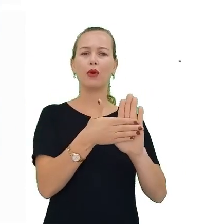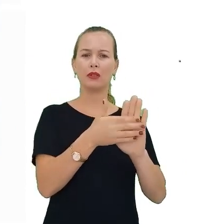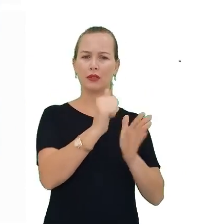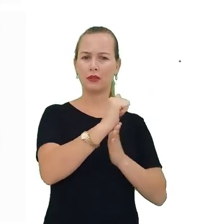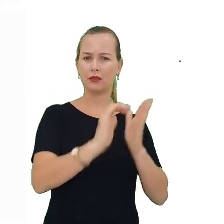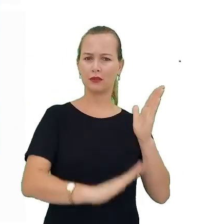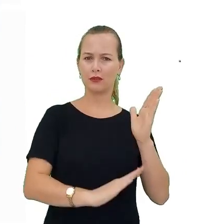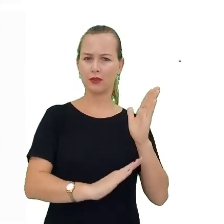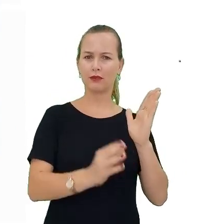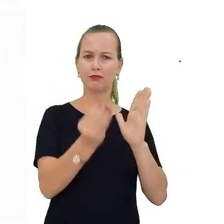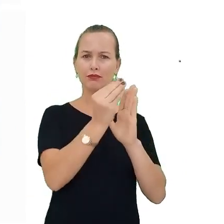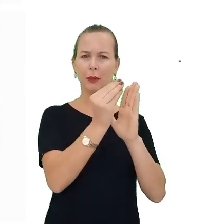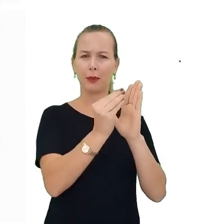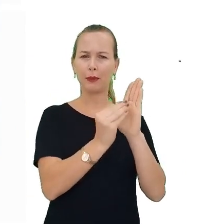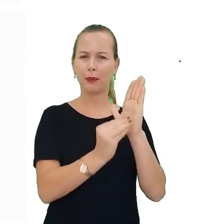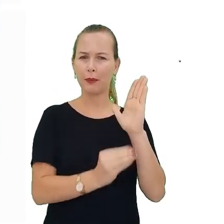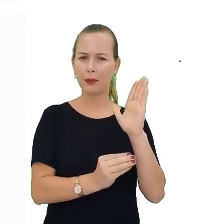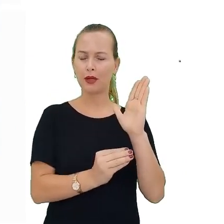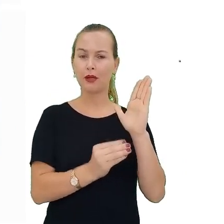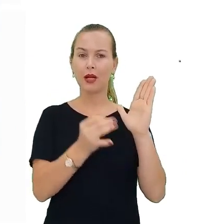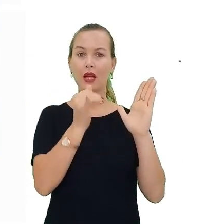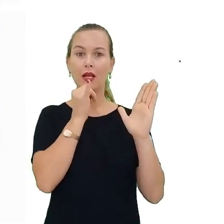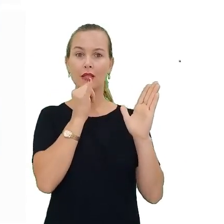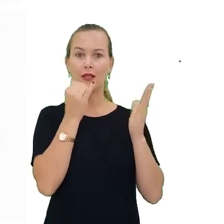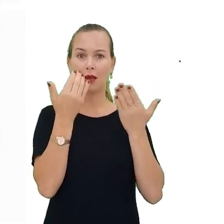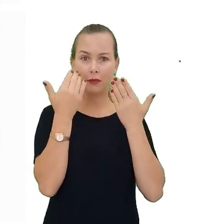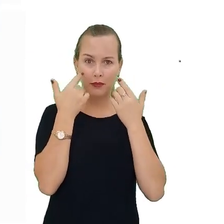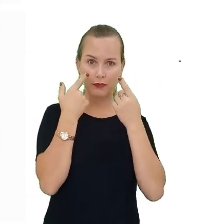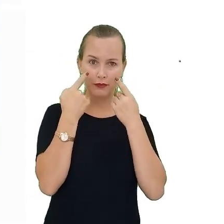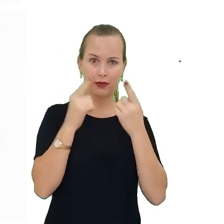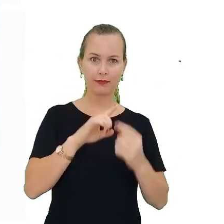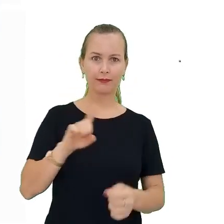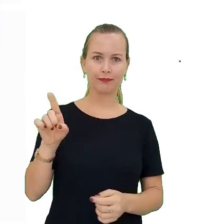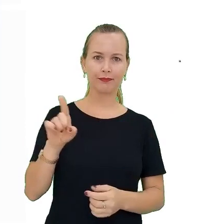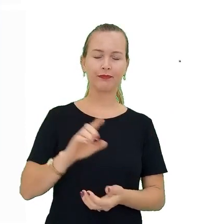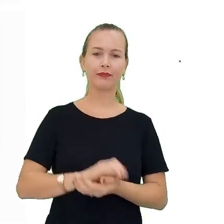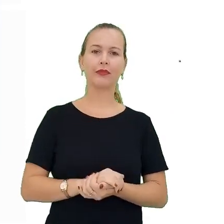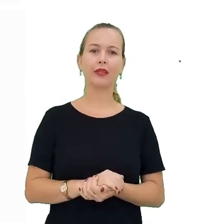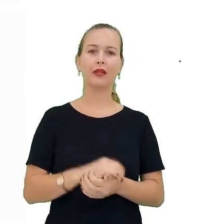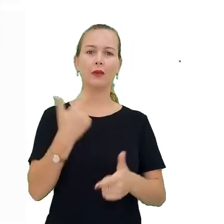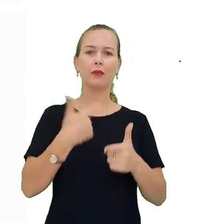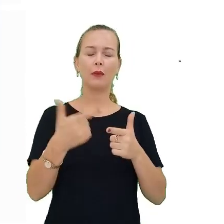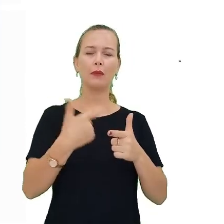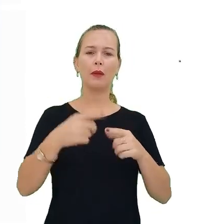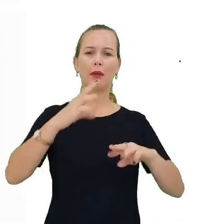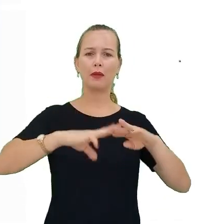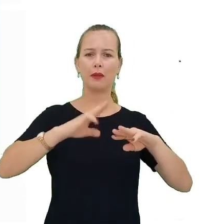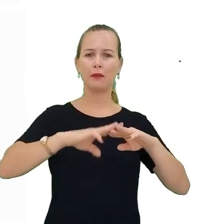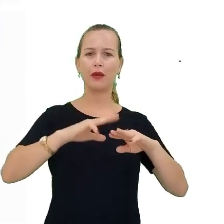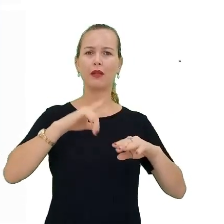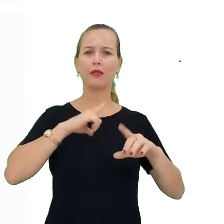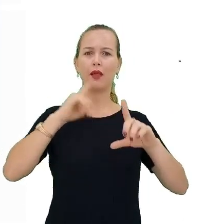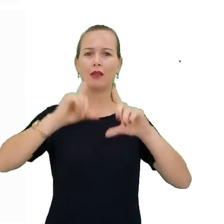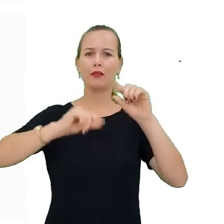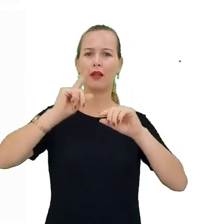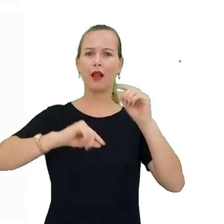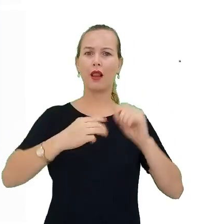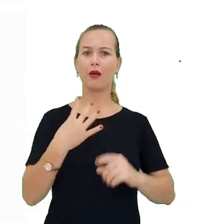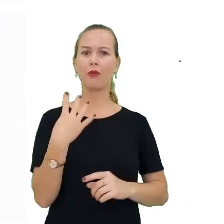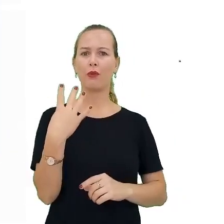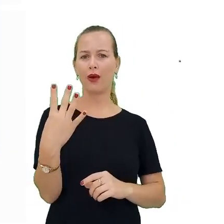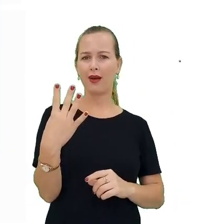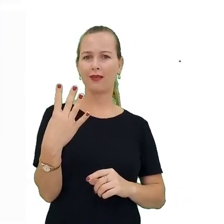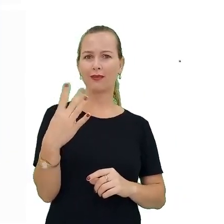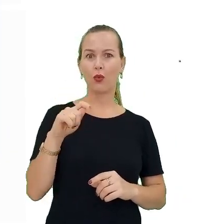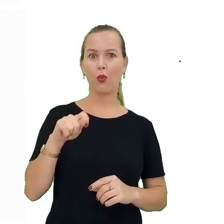relação à atividade. Neste exemplo, o problema matemático está classificado com 4 estrelas e pode